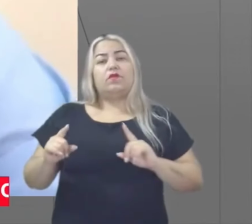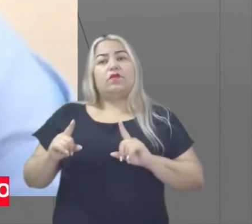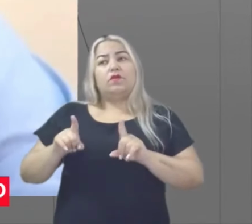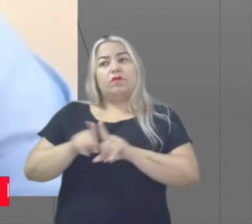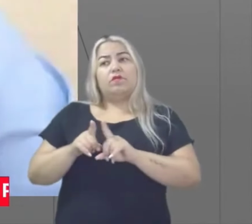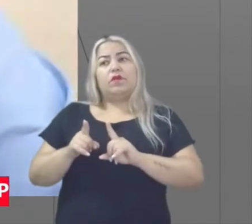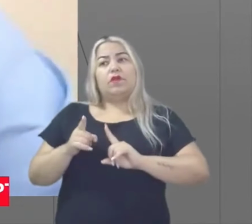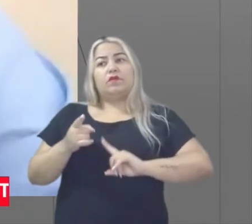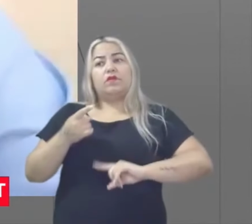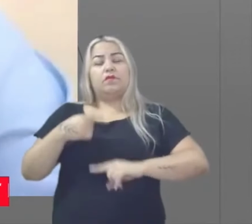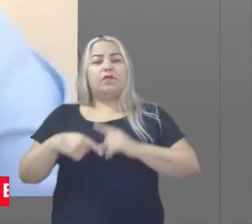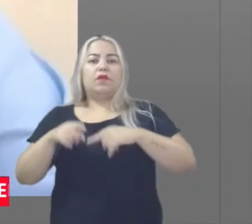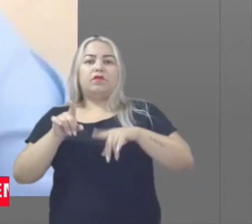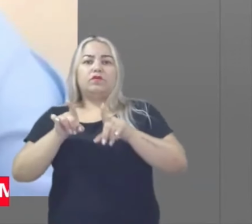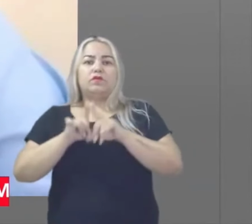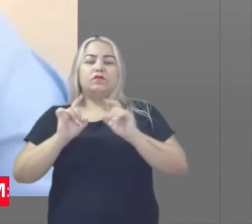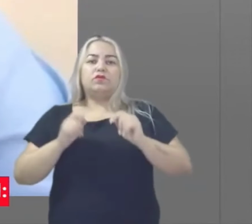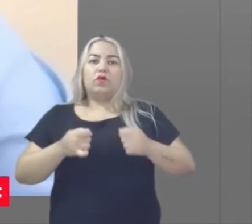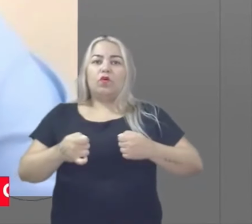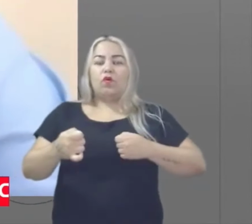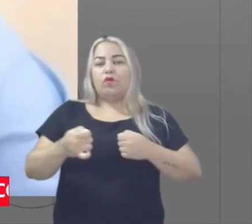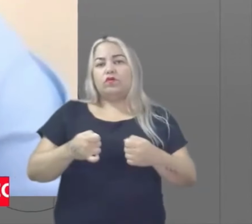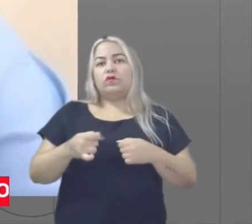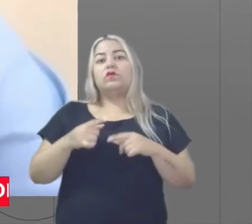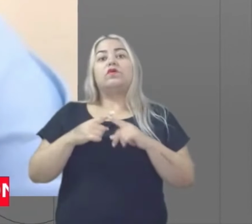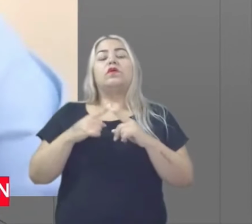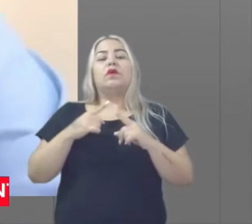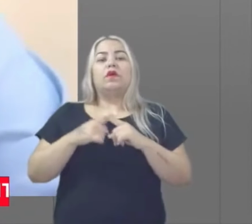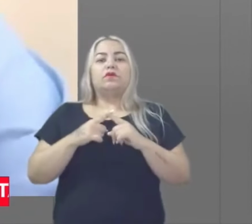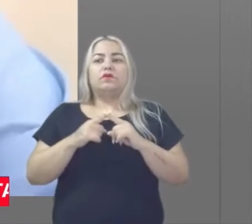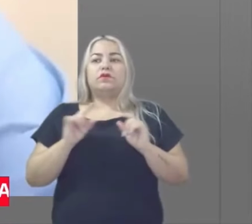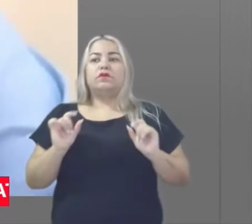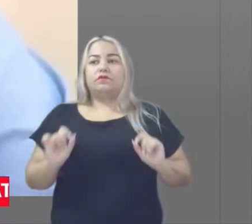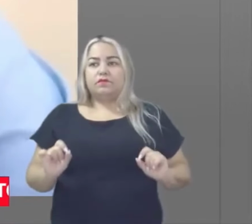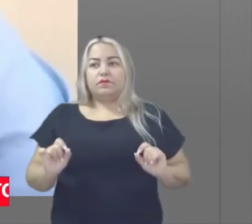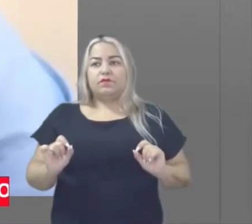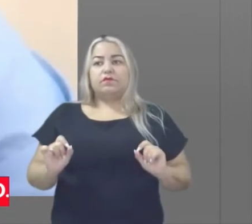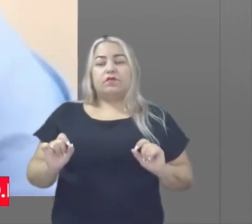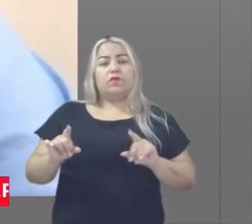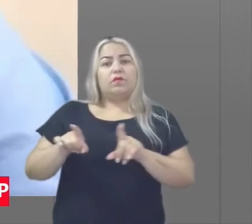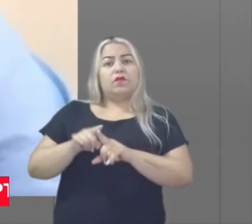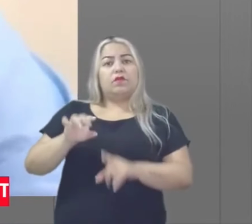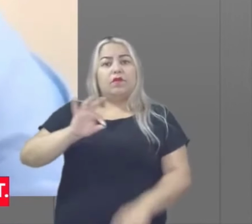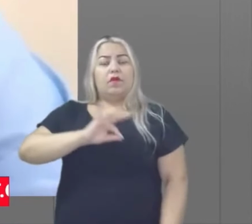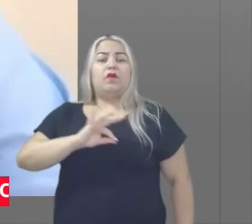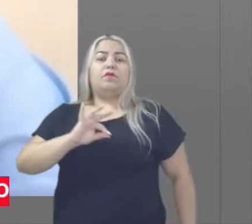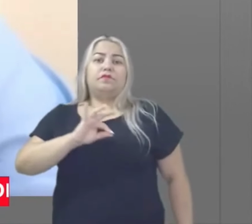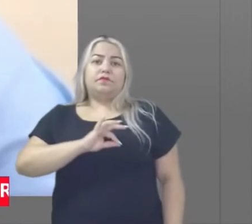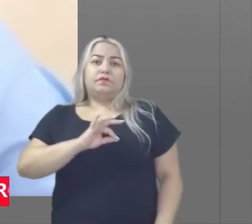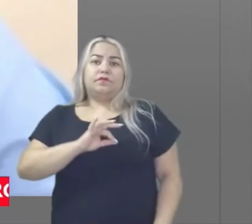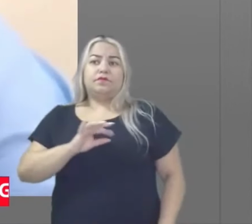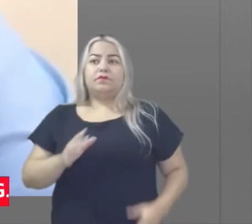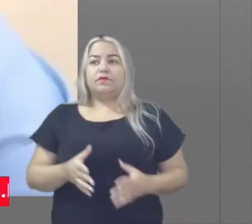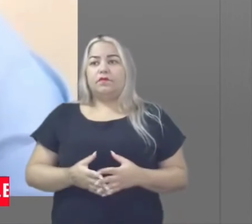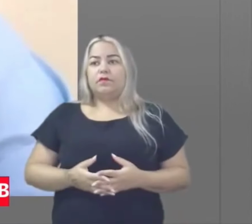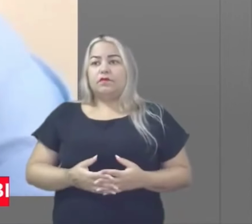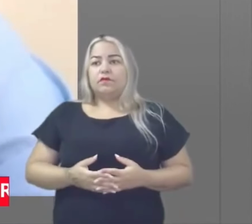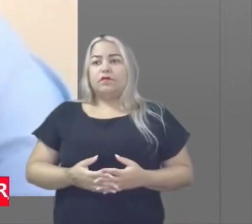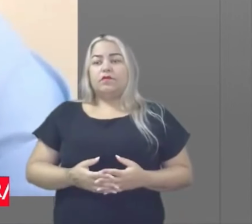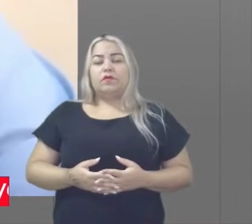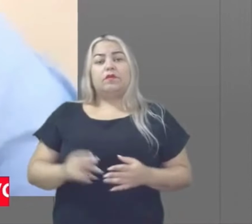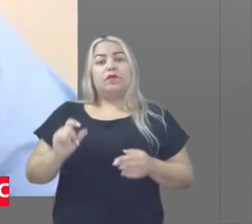desconstrução do aparato de controle interno, que é a Corregedoria da Polícia Militar. Isso